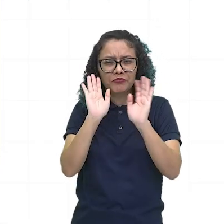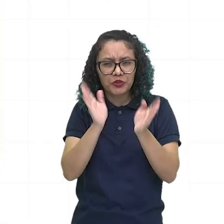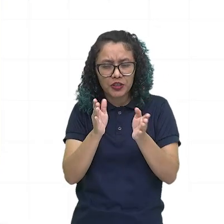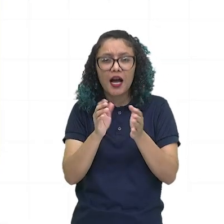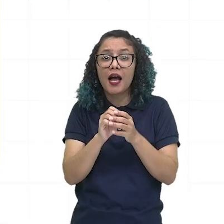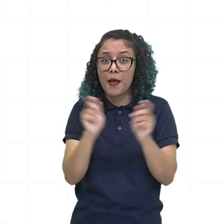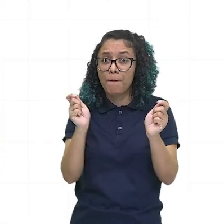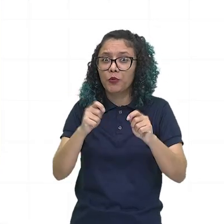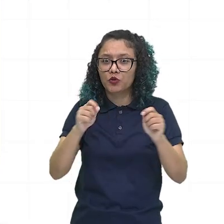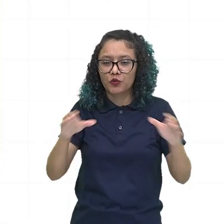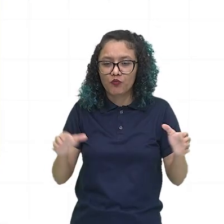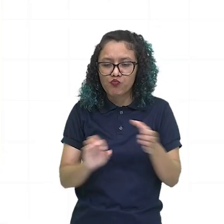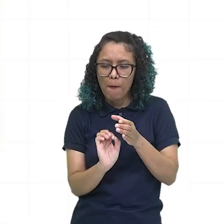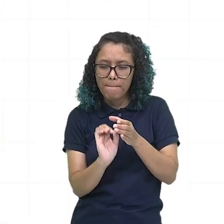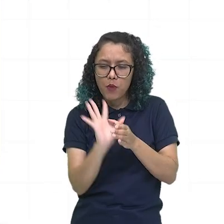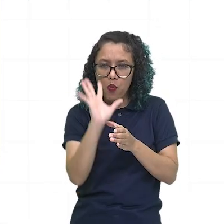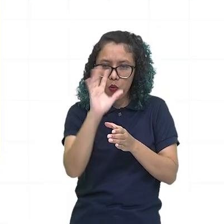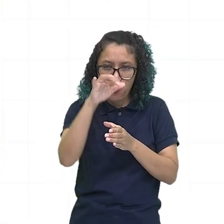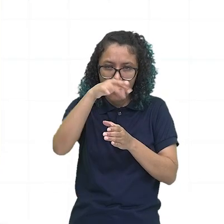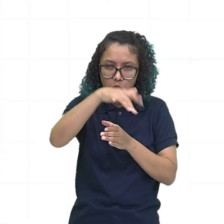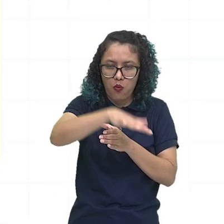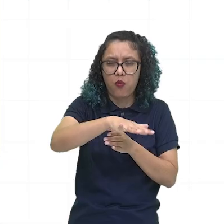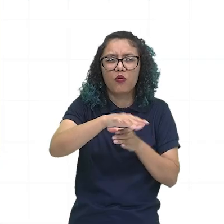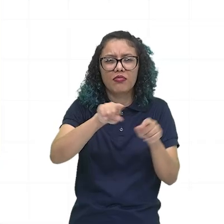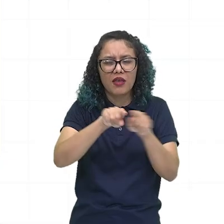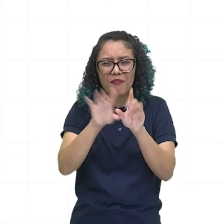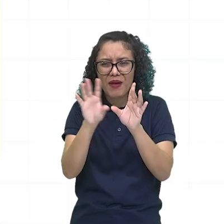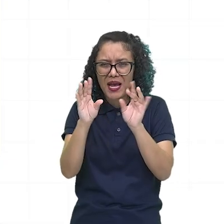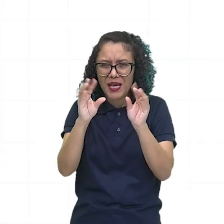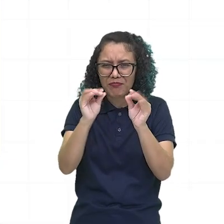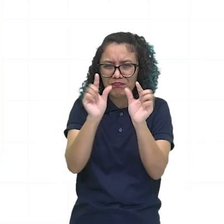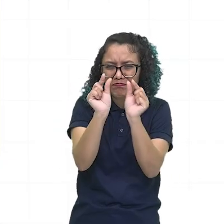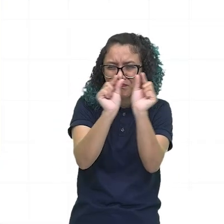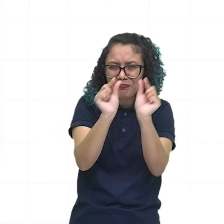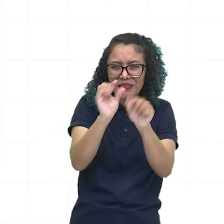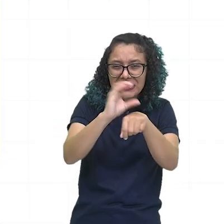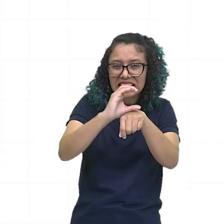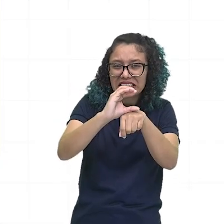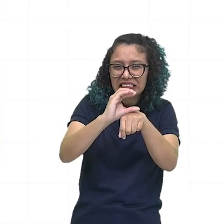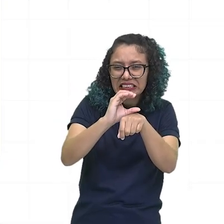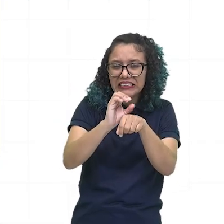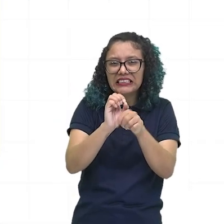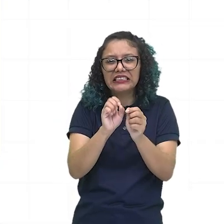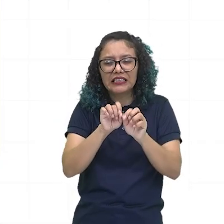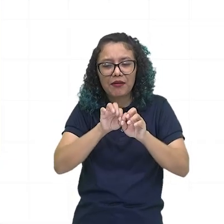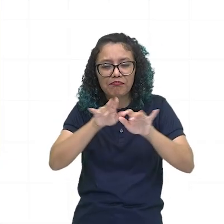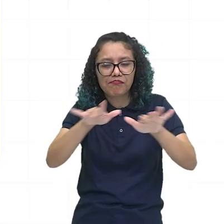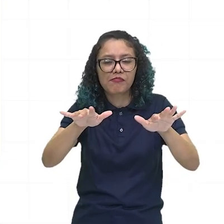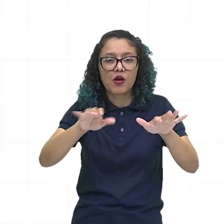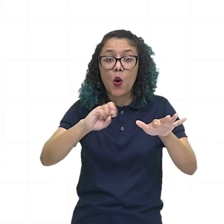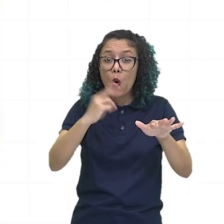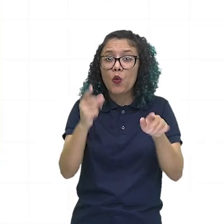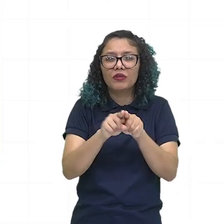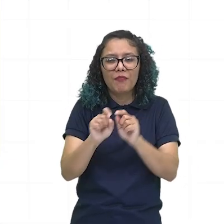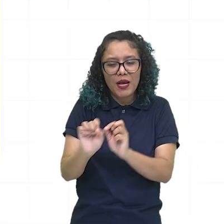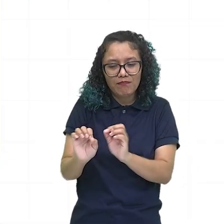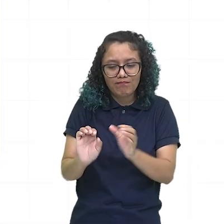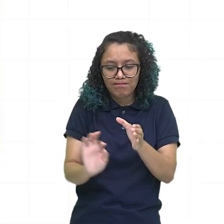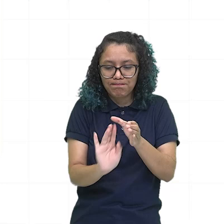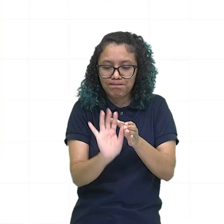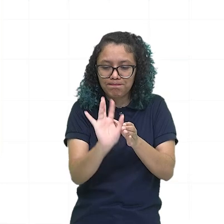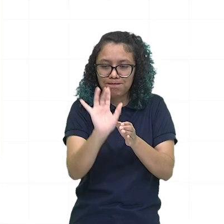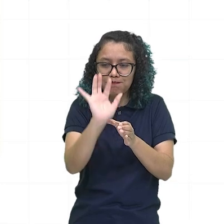eles podem expelir cinzas, né, também para a atmosfera ou gases muito